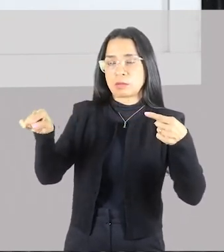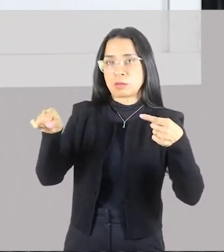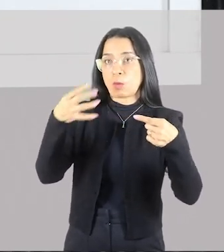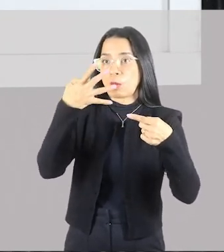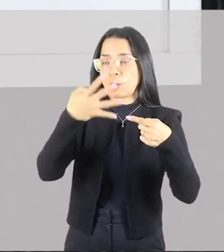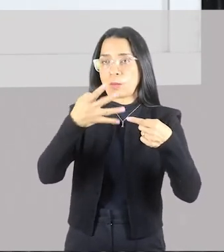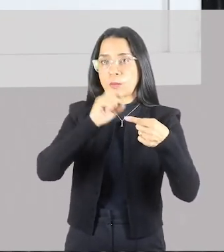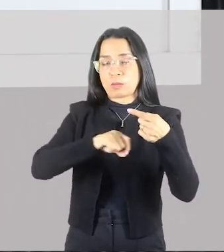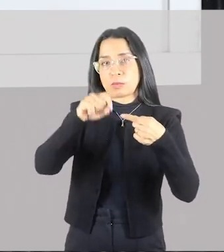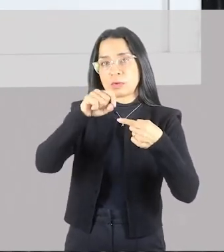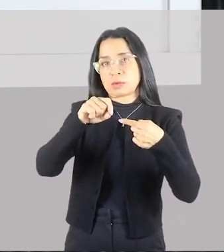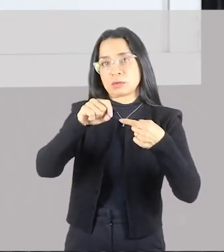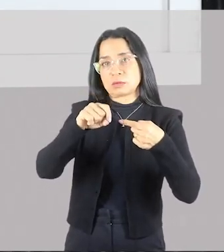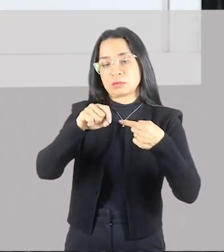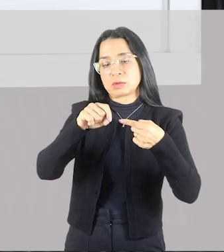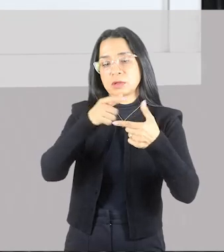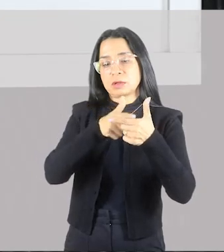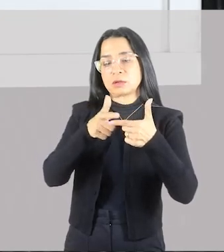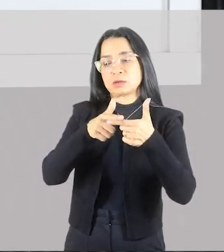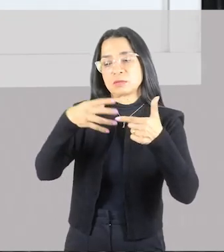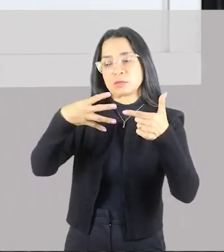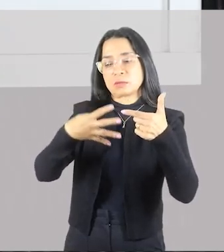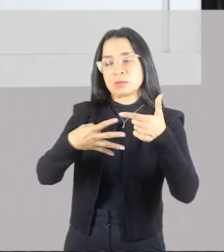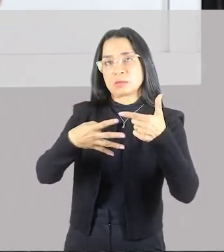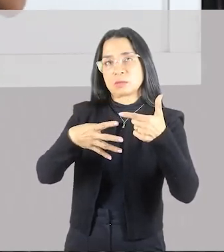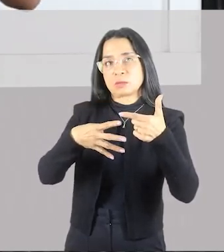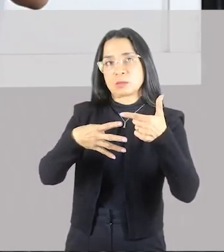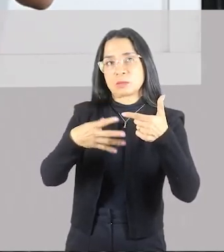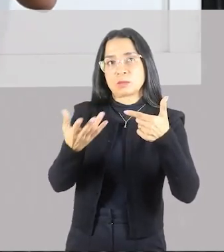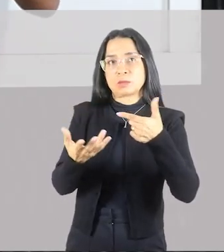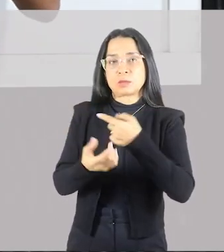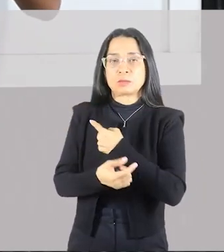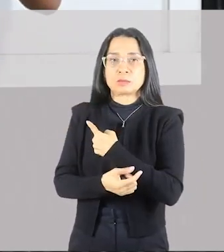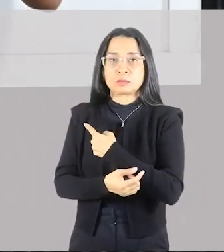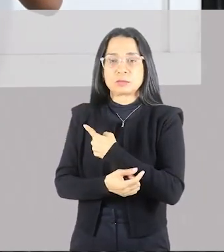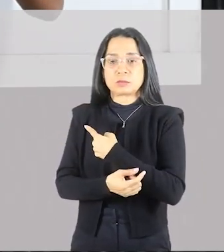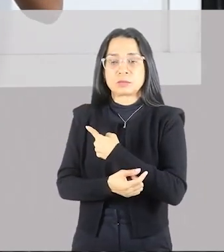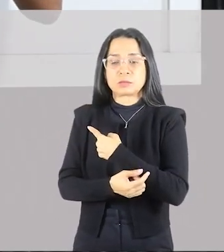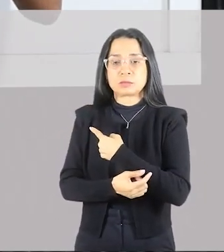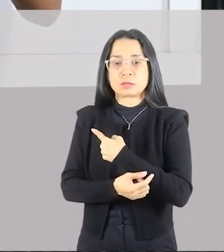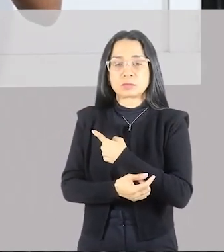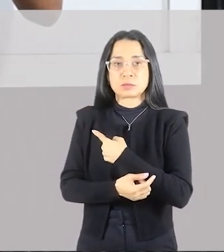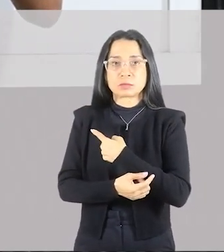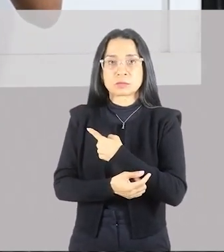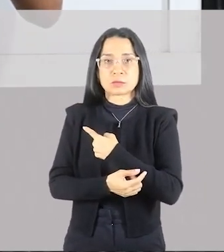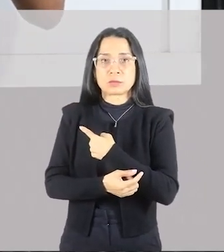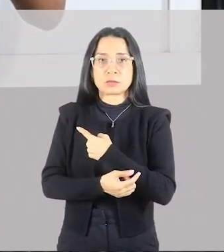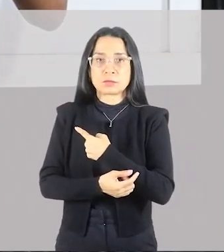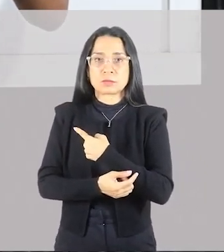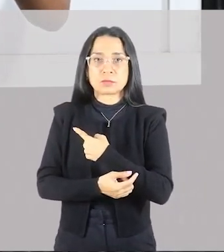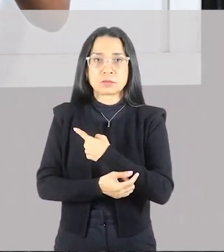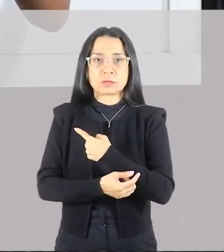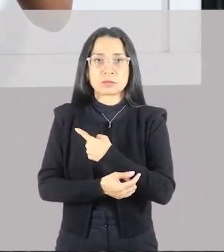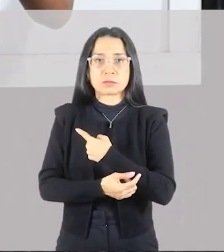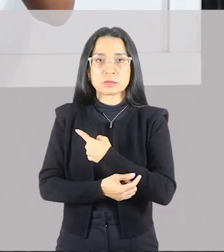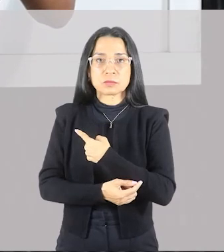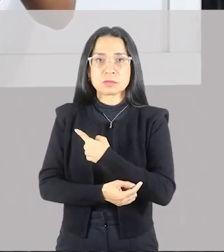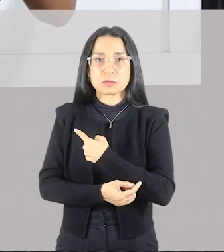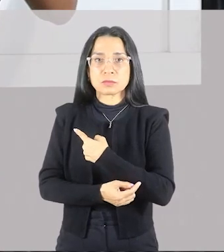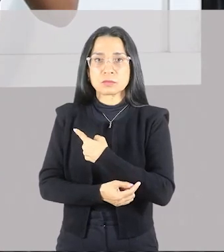eu sei que é só metade aqui. Então, nesse caso, olha, desse setor circular, vai ser